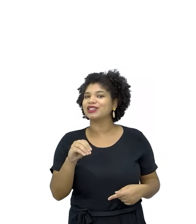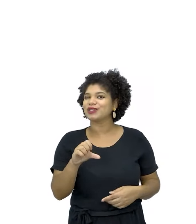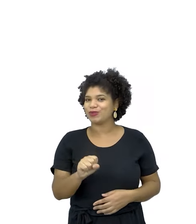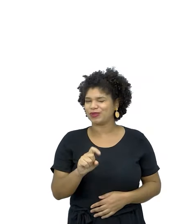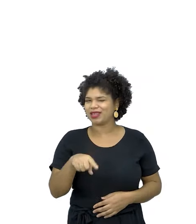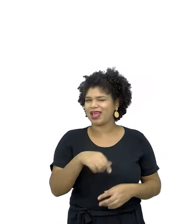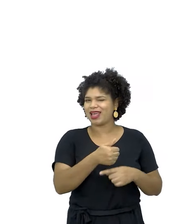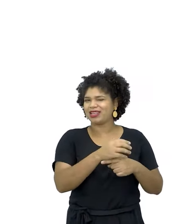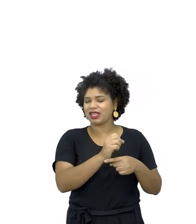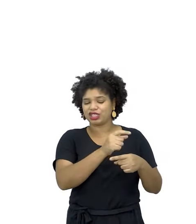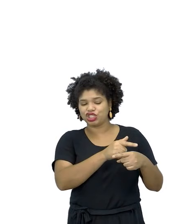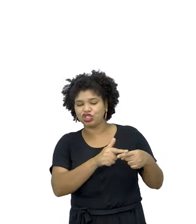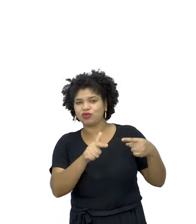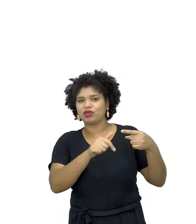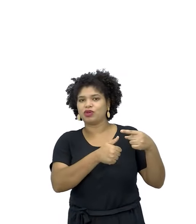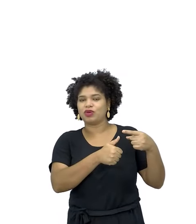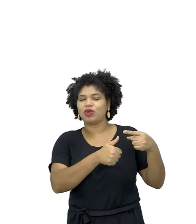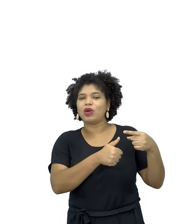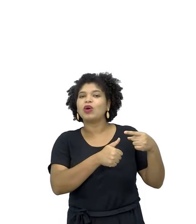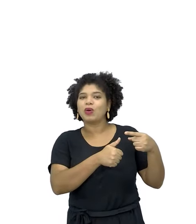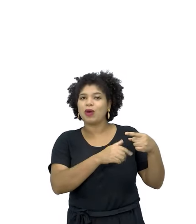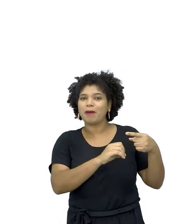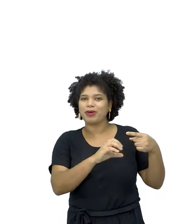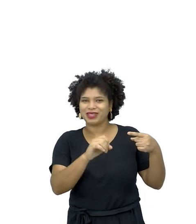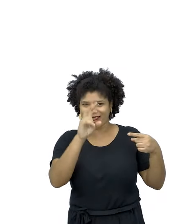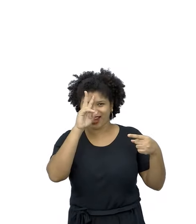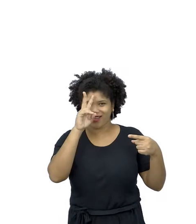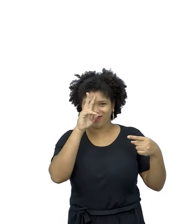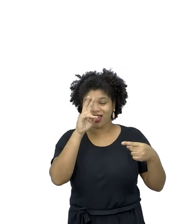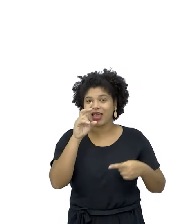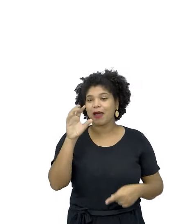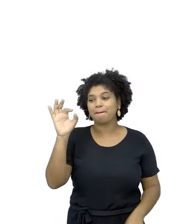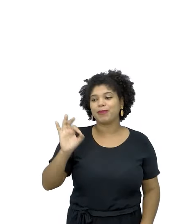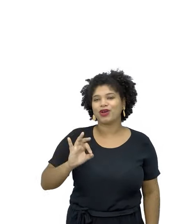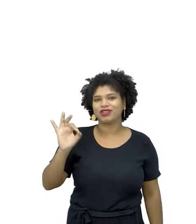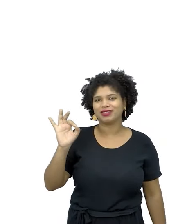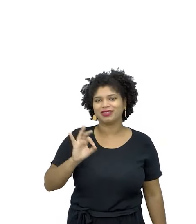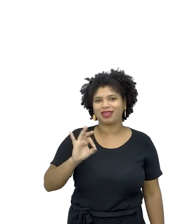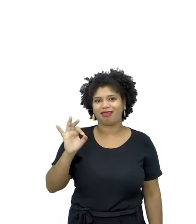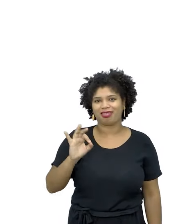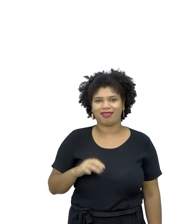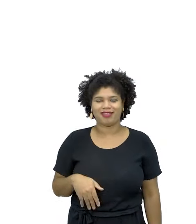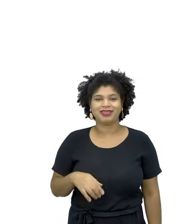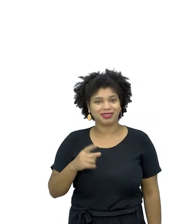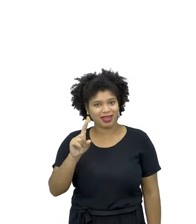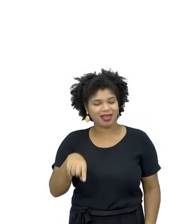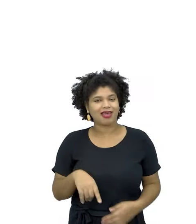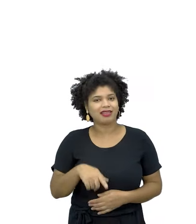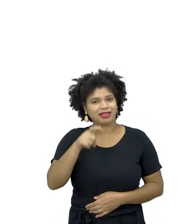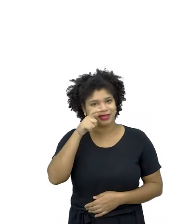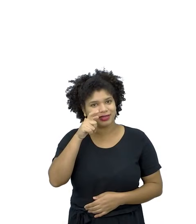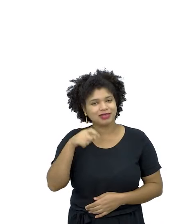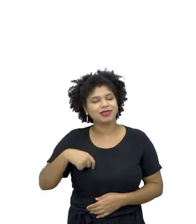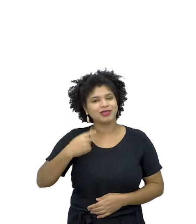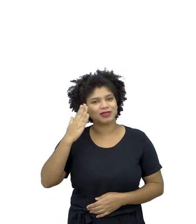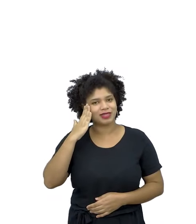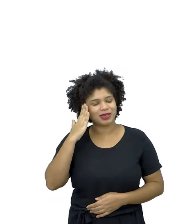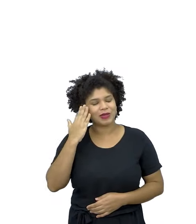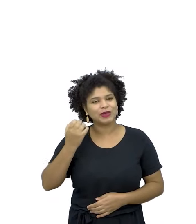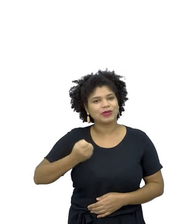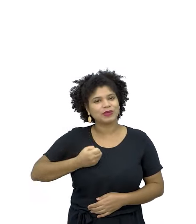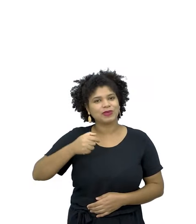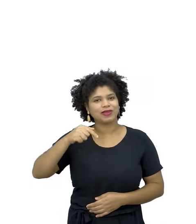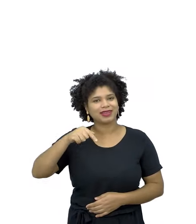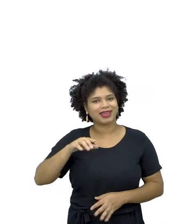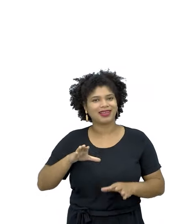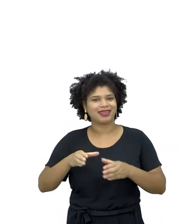100. 10%. Eu já lembrei daquela parte de porcentagem. Isso é interessante quando a gente trabalha com os números racionais. E